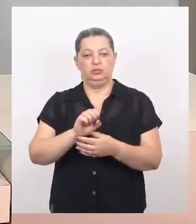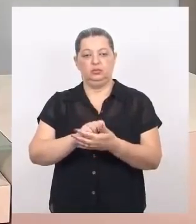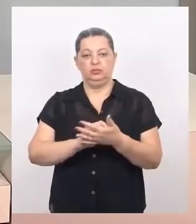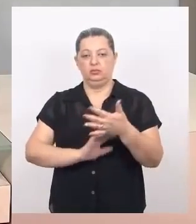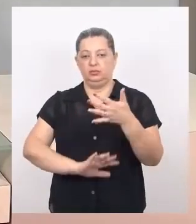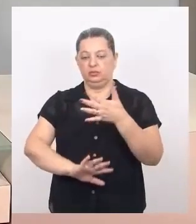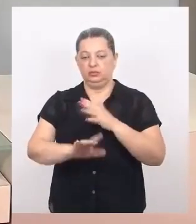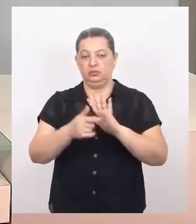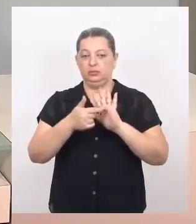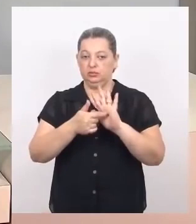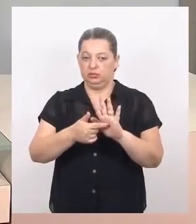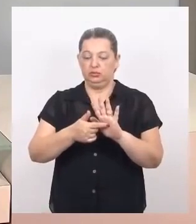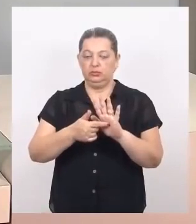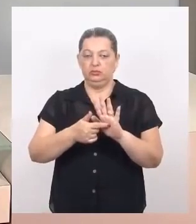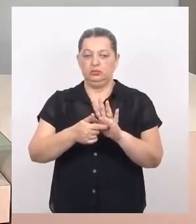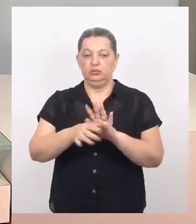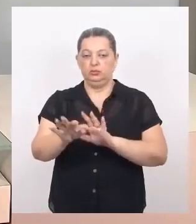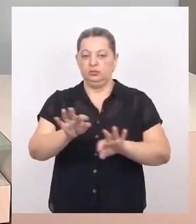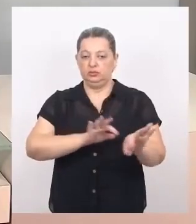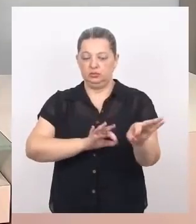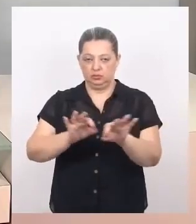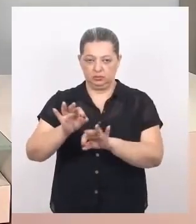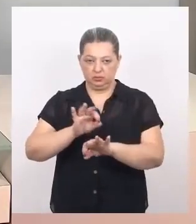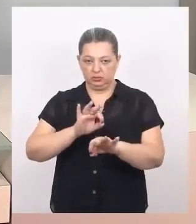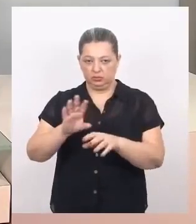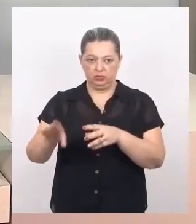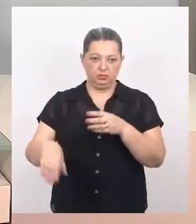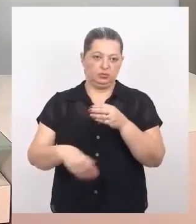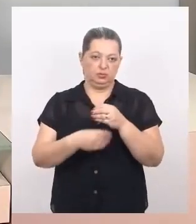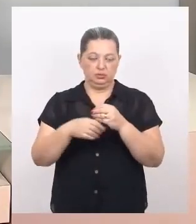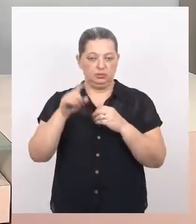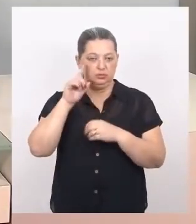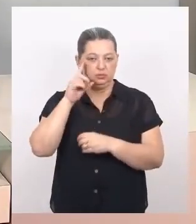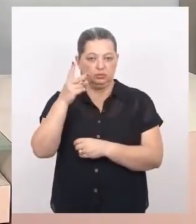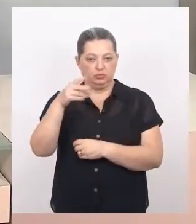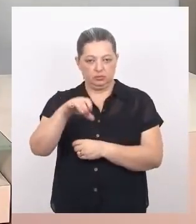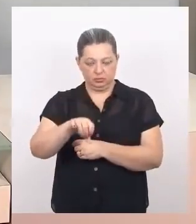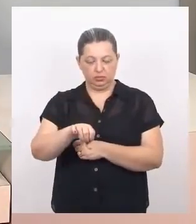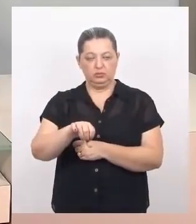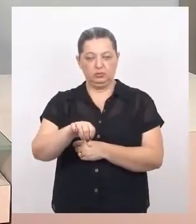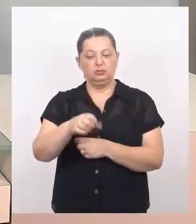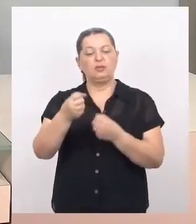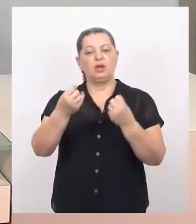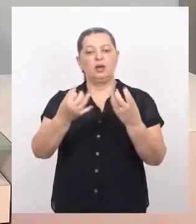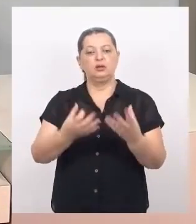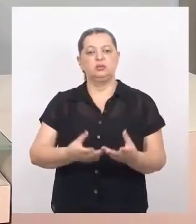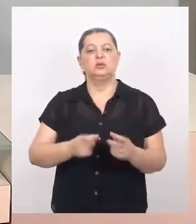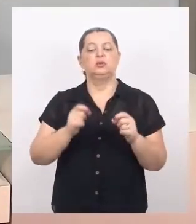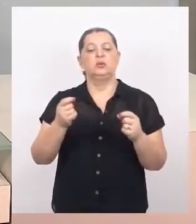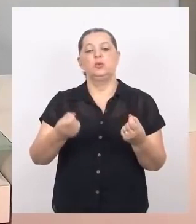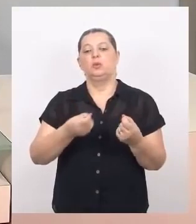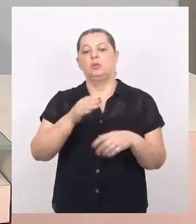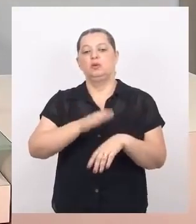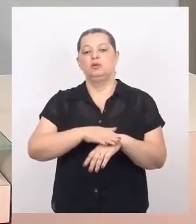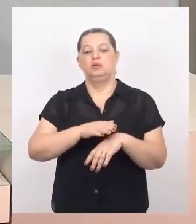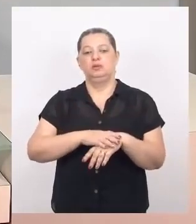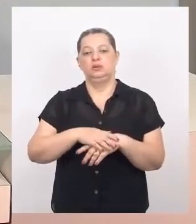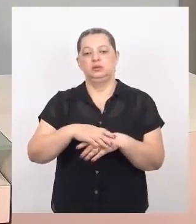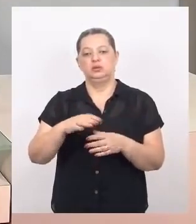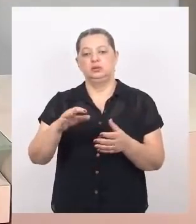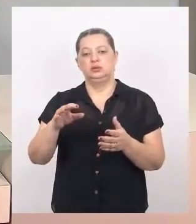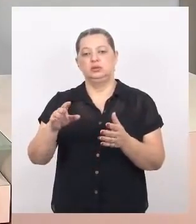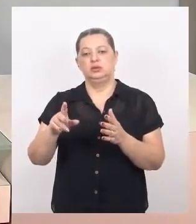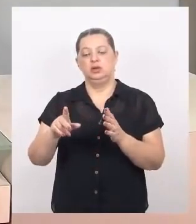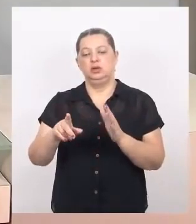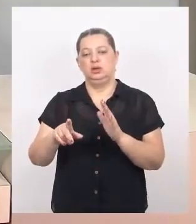aparece entre os projetos que vão ser atribuídos no dia 29. Thaís, explica para o pessoal quando que faz a atribuição do PAC. O